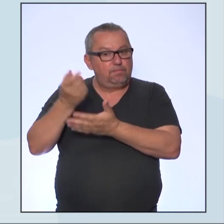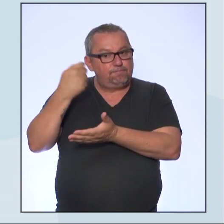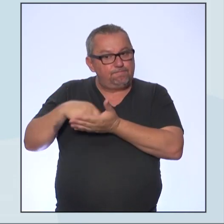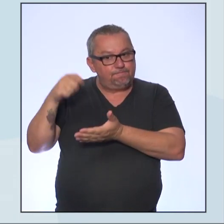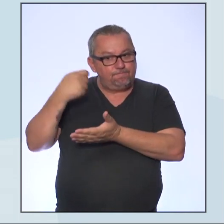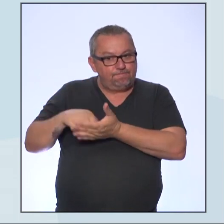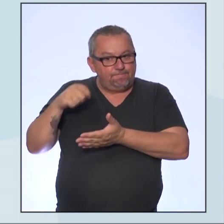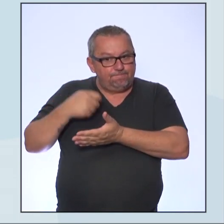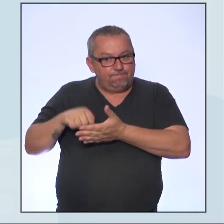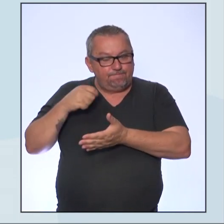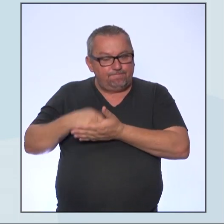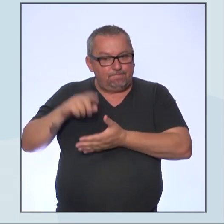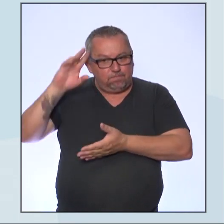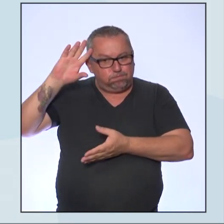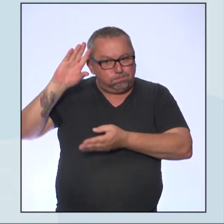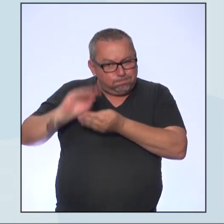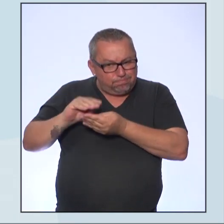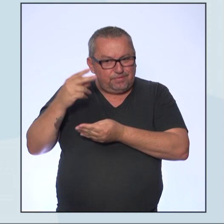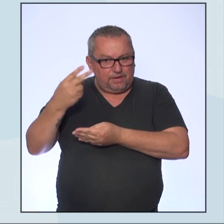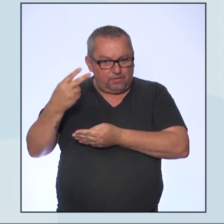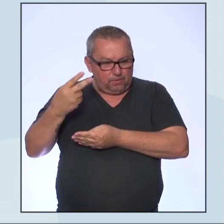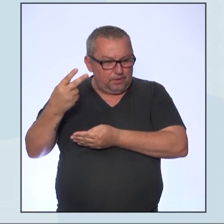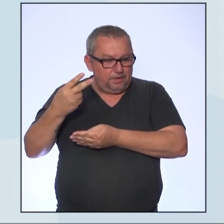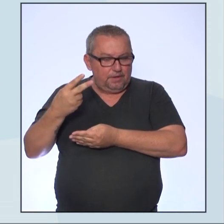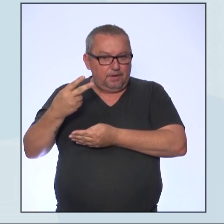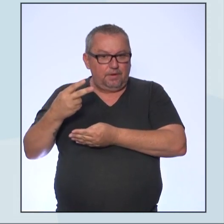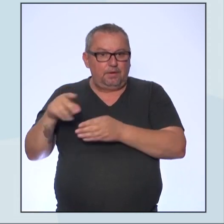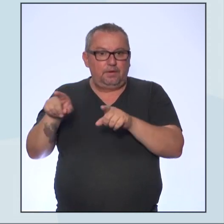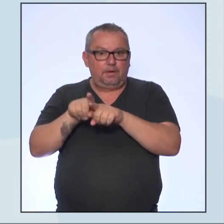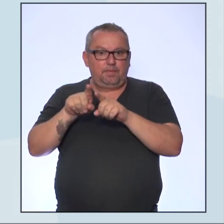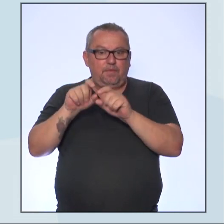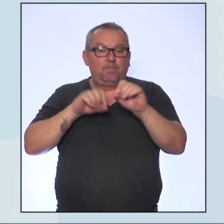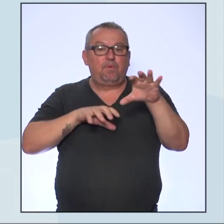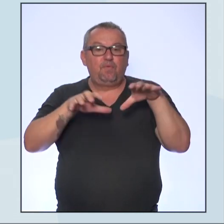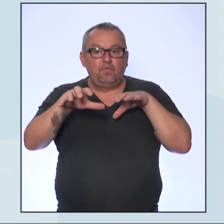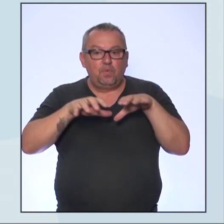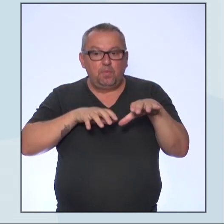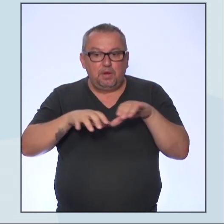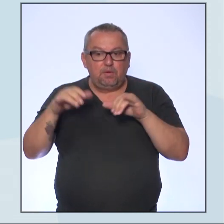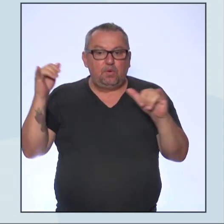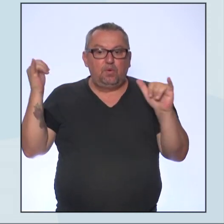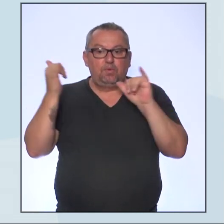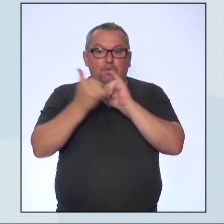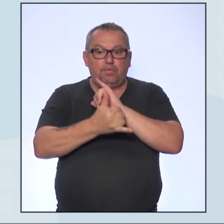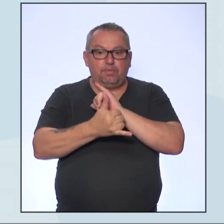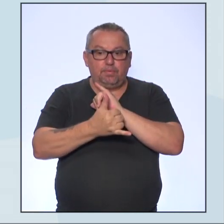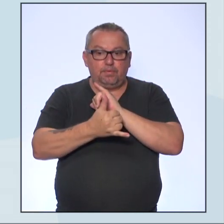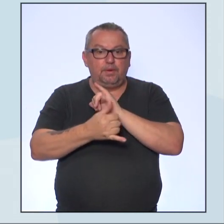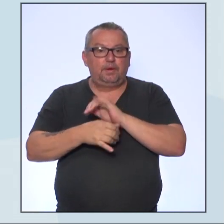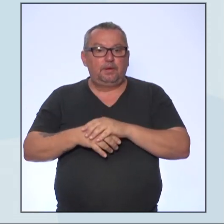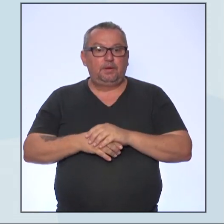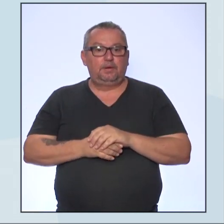vocês compreenderem sobre as duas, tá? Realizamos alguns movimentos do esporte, né?